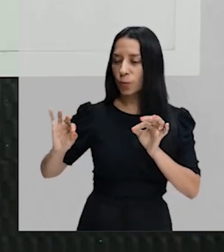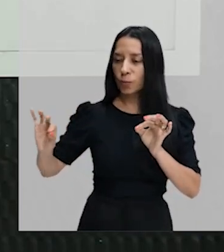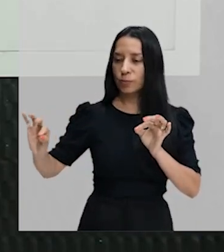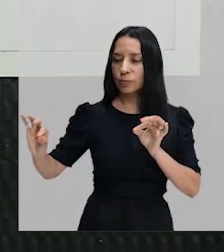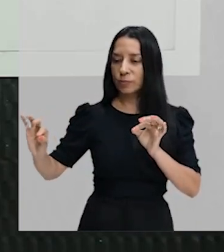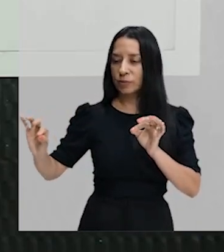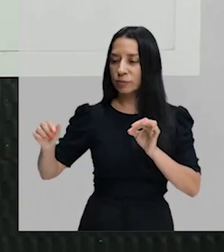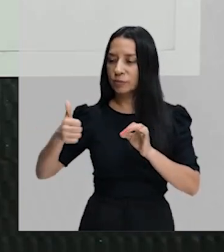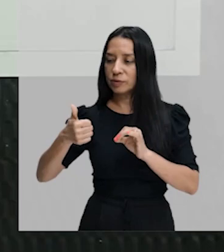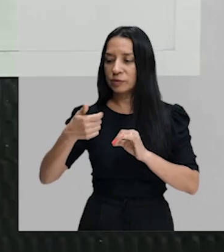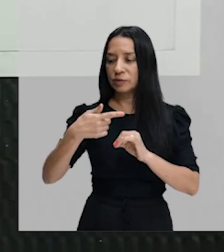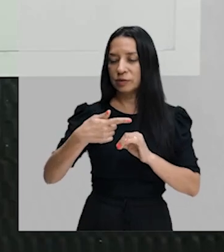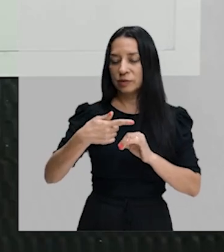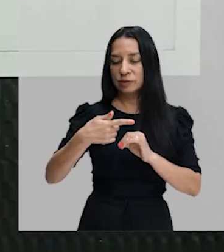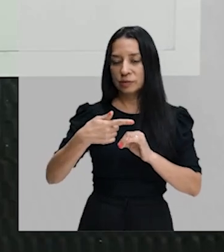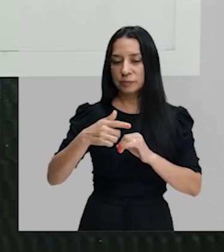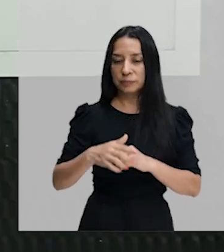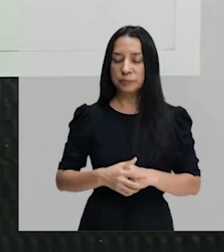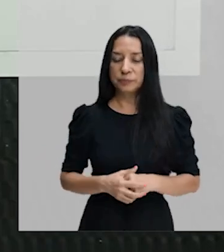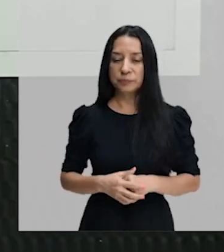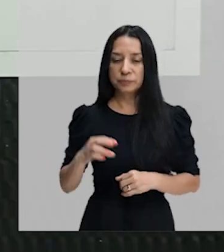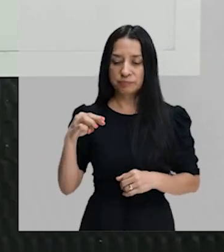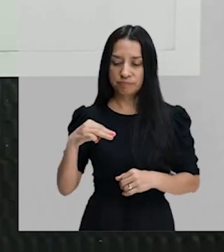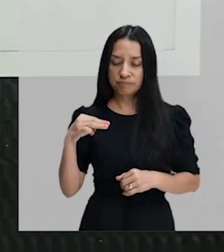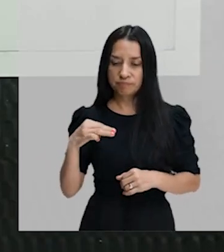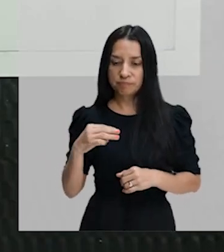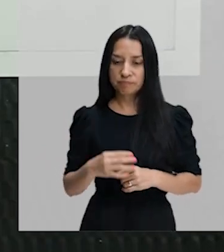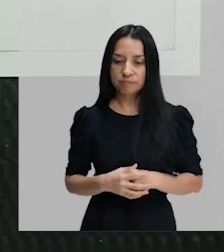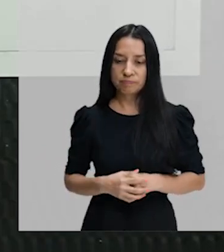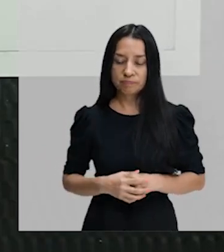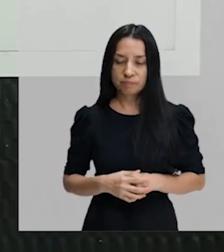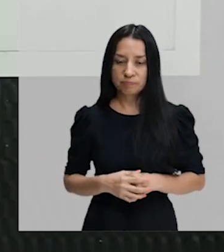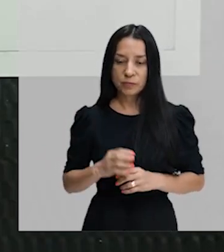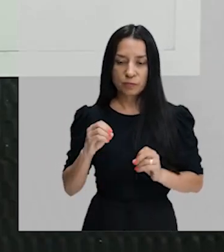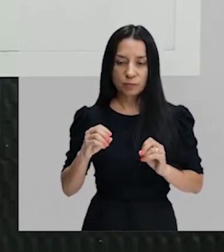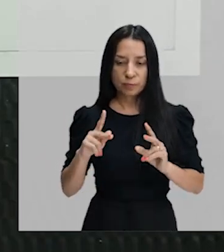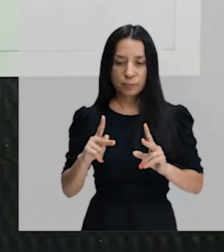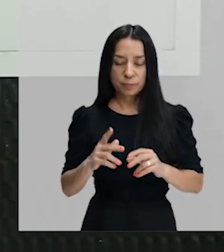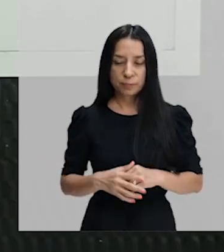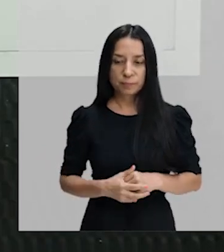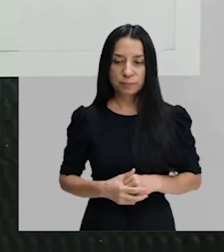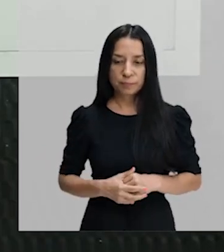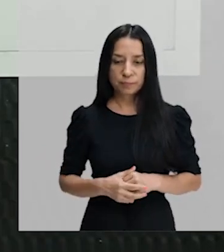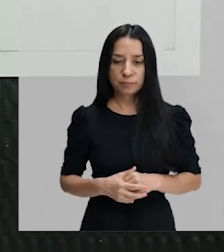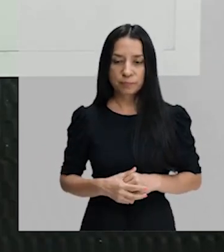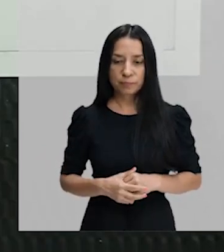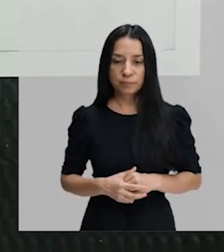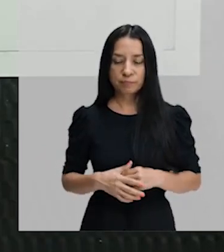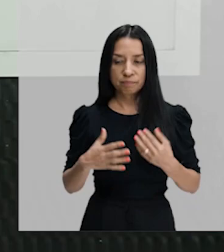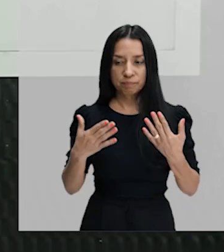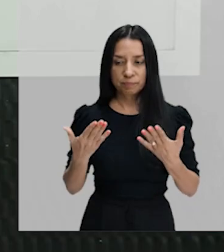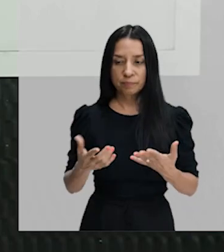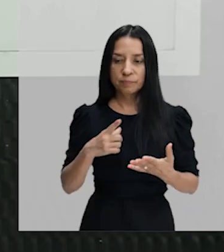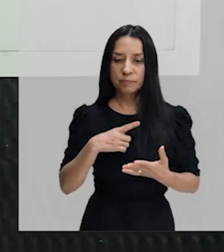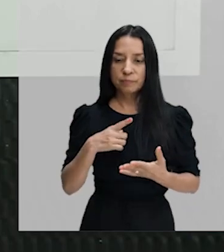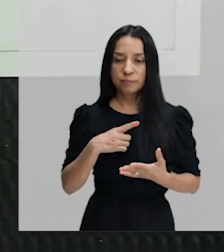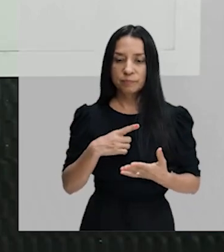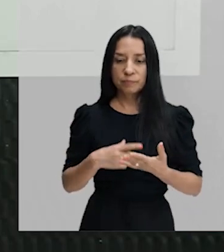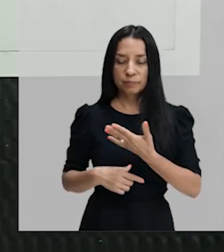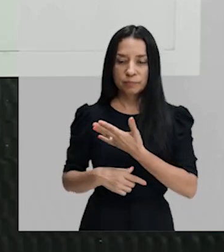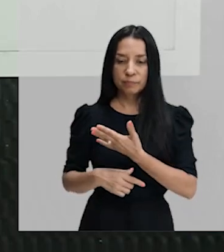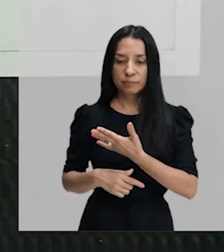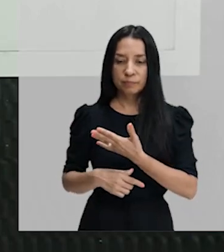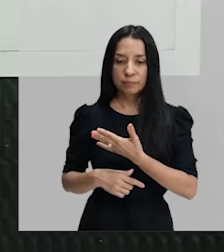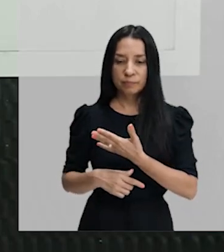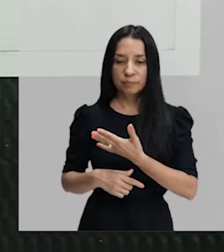17 metros o tamanho desta onda é de 17 metros tá ok então nós temos Aí essa